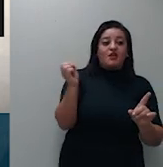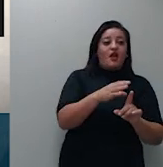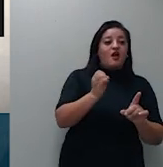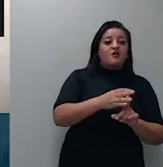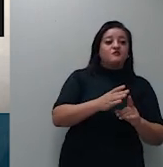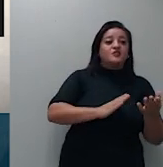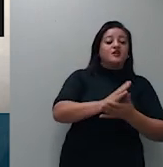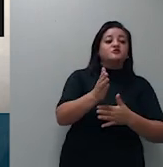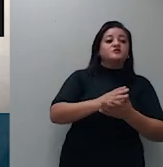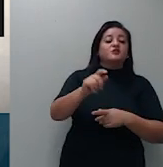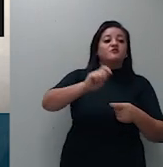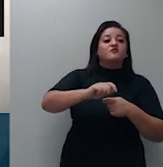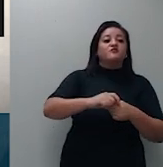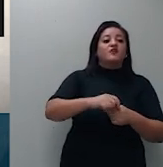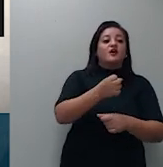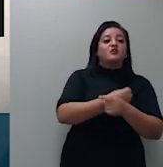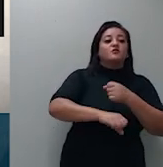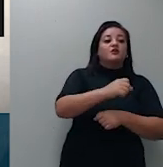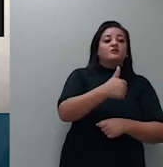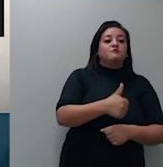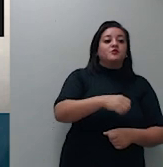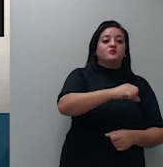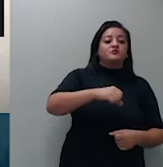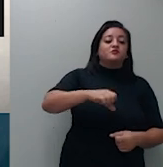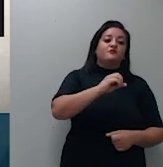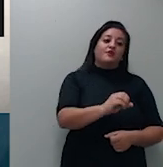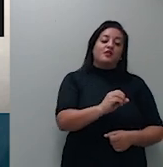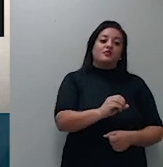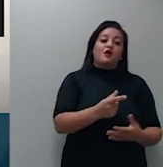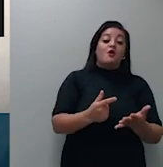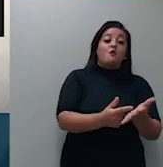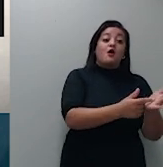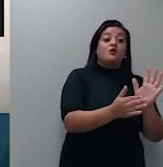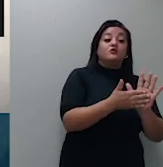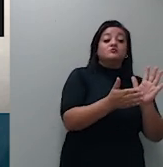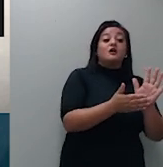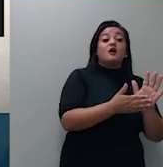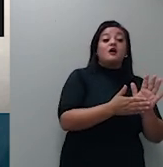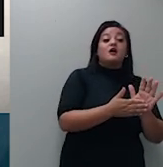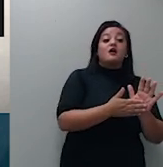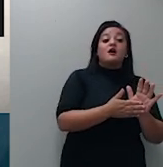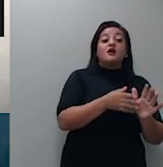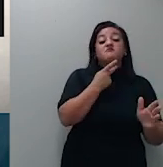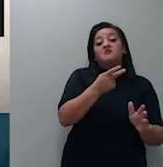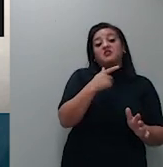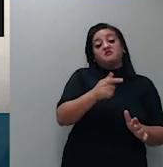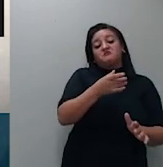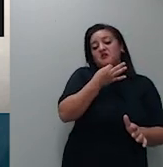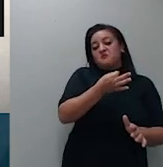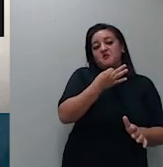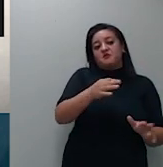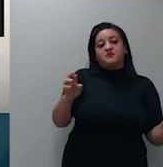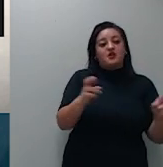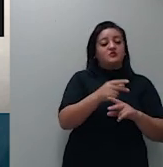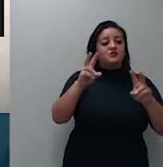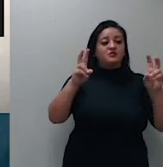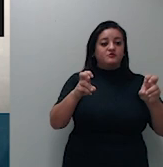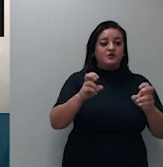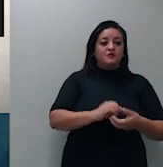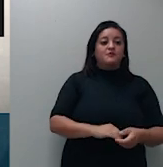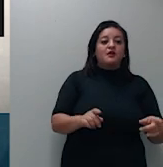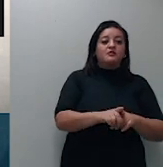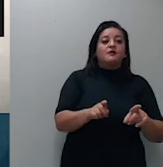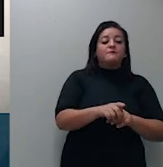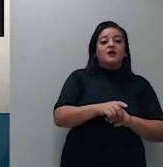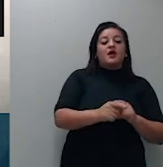acertando a partida ocorrida no ano de 1990 o acórdão recorrido a Rigor não se pronunciou sobre a